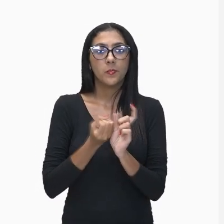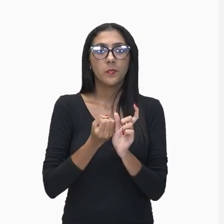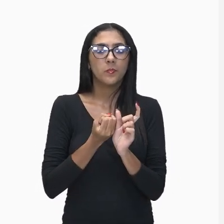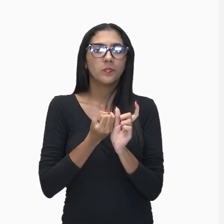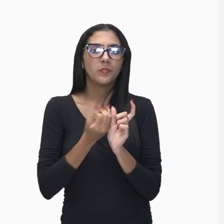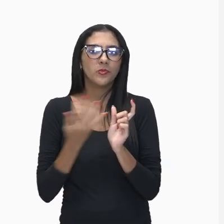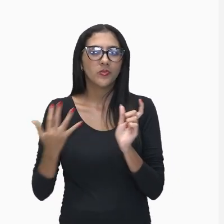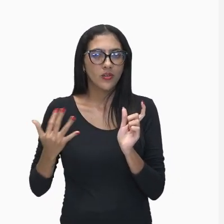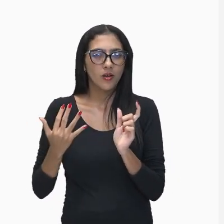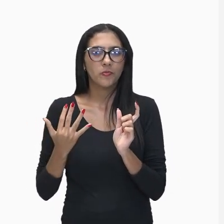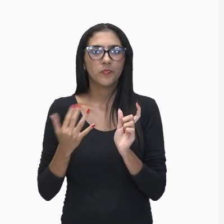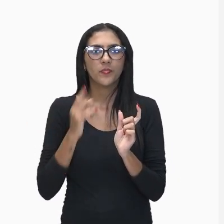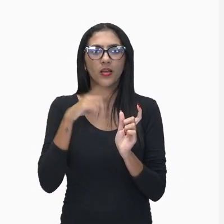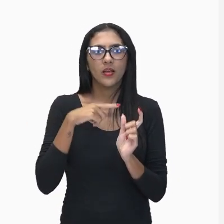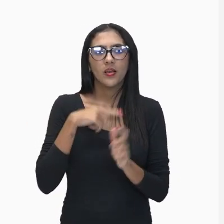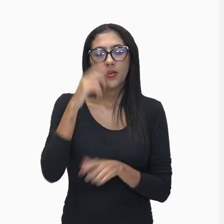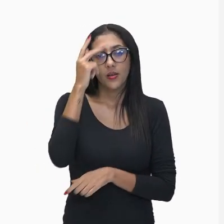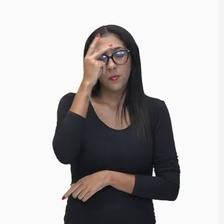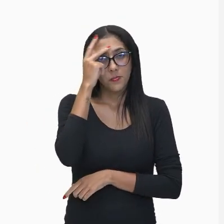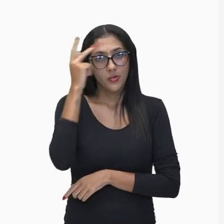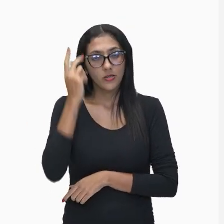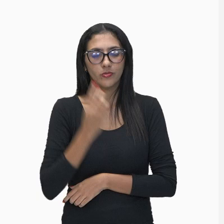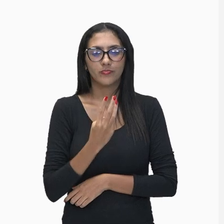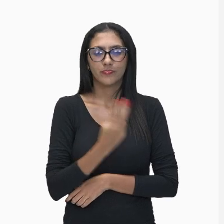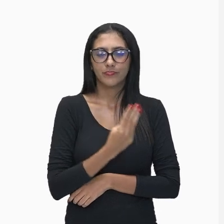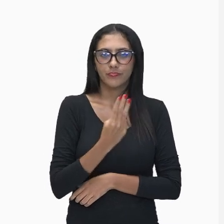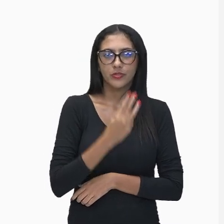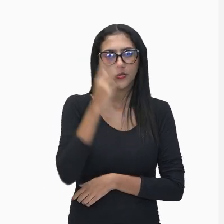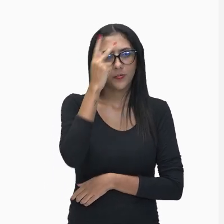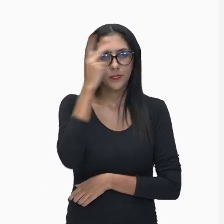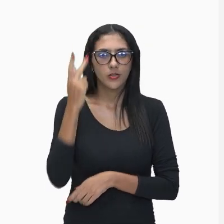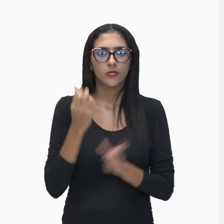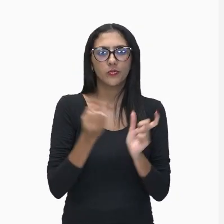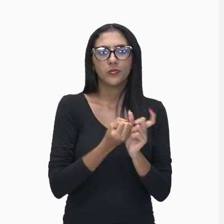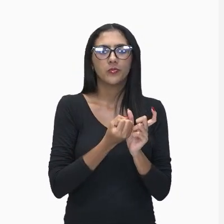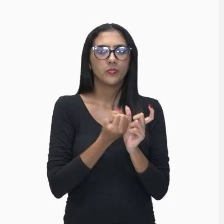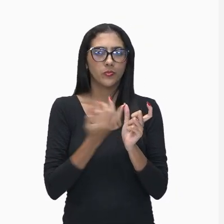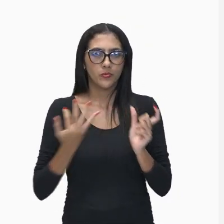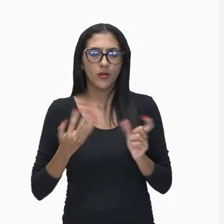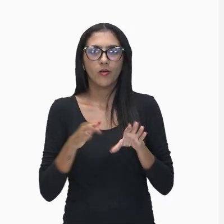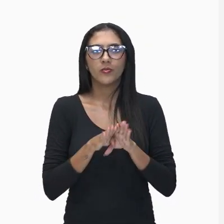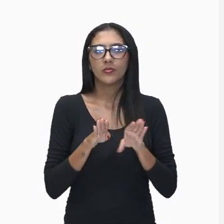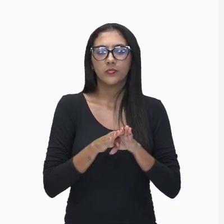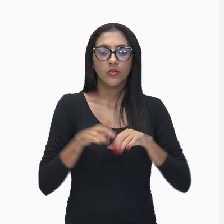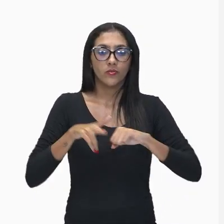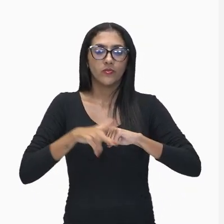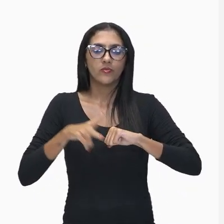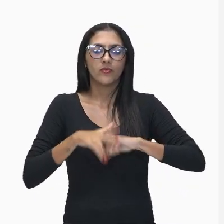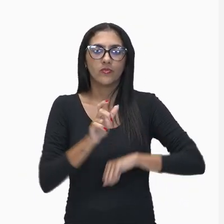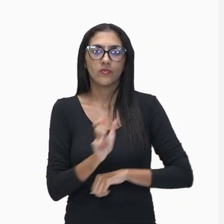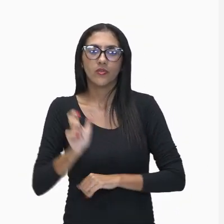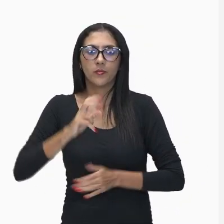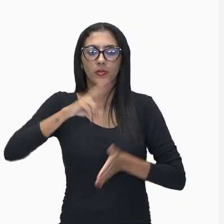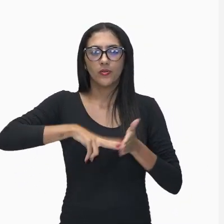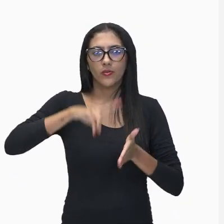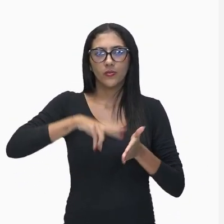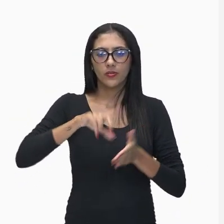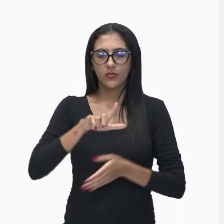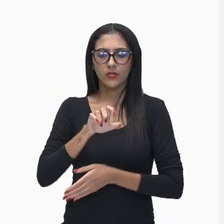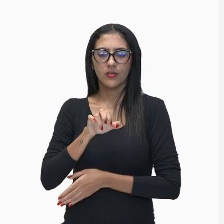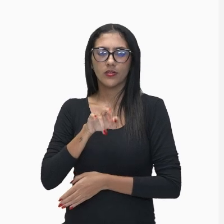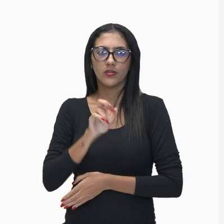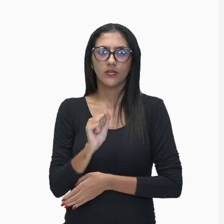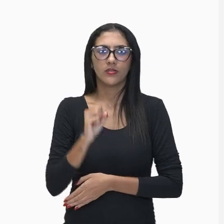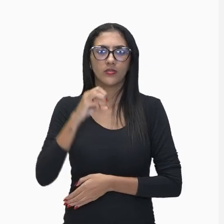à terceira pessoa do plural, então o verbo leram, verbo ler, fica nesta forma, leram, na